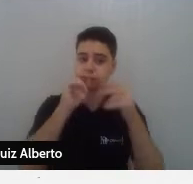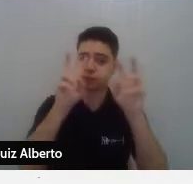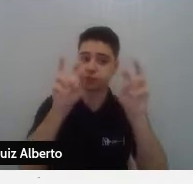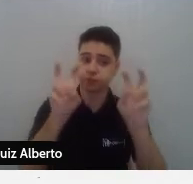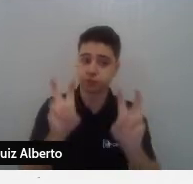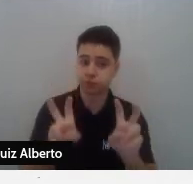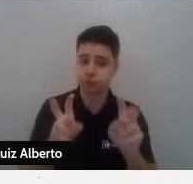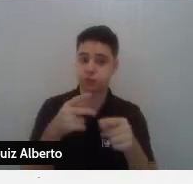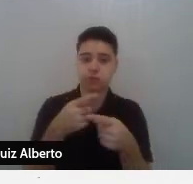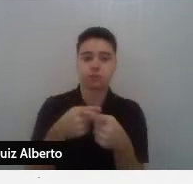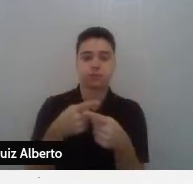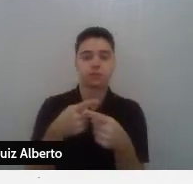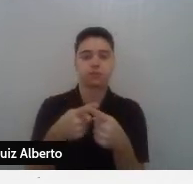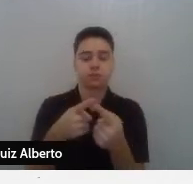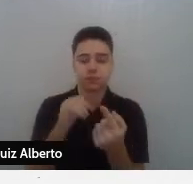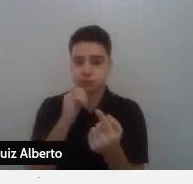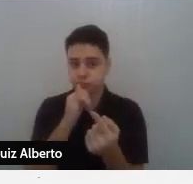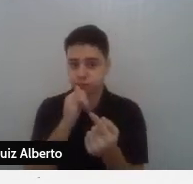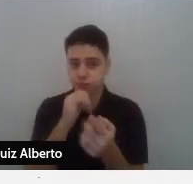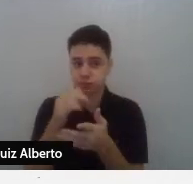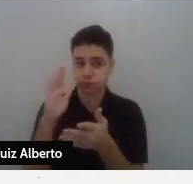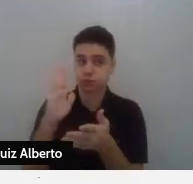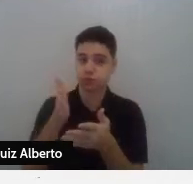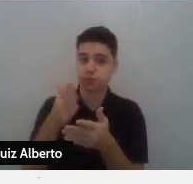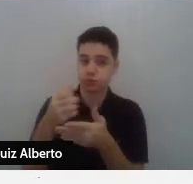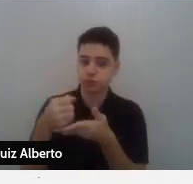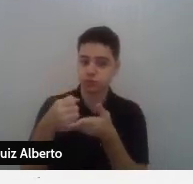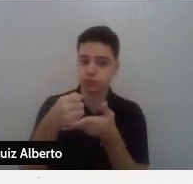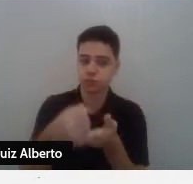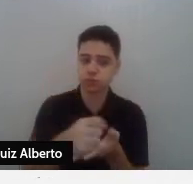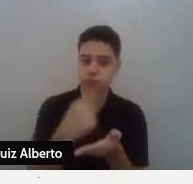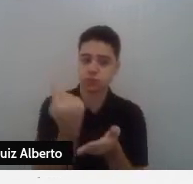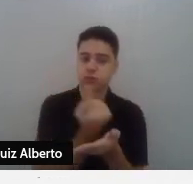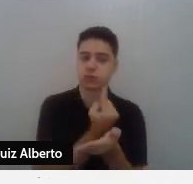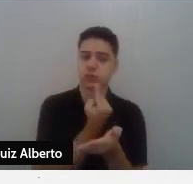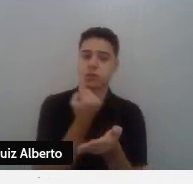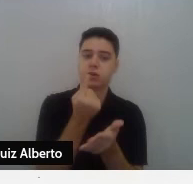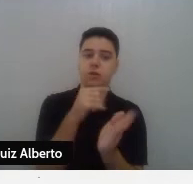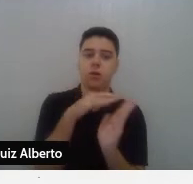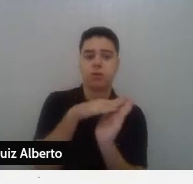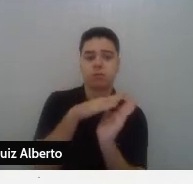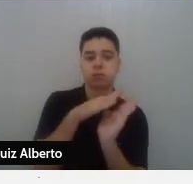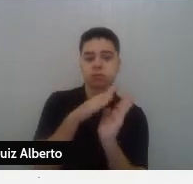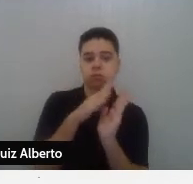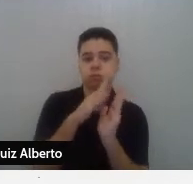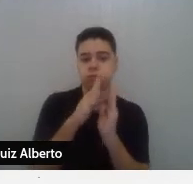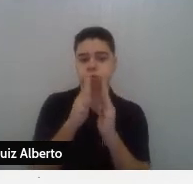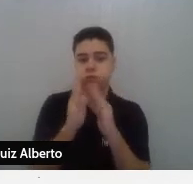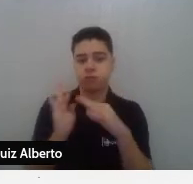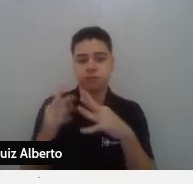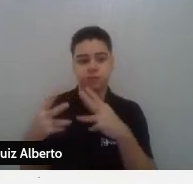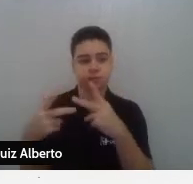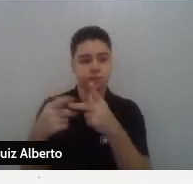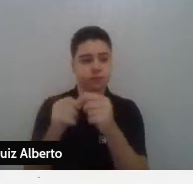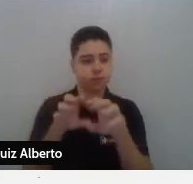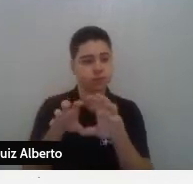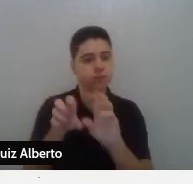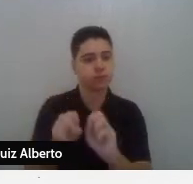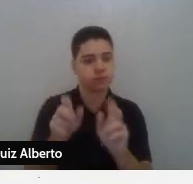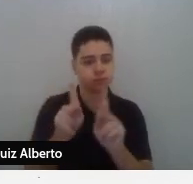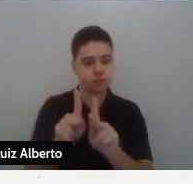porque eles vão ajudar a gente durante toda a formação de professores, tanto nesse